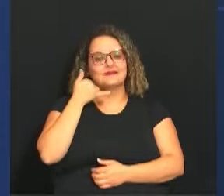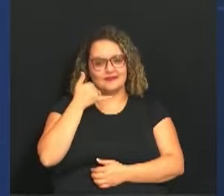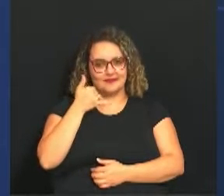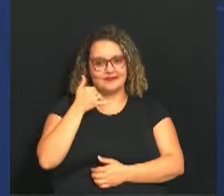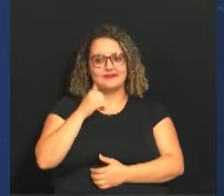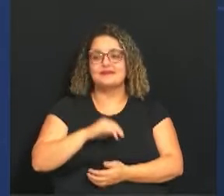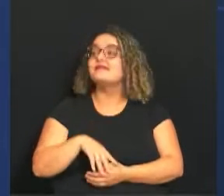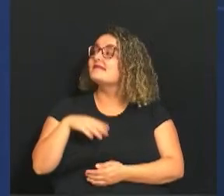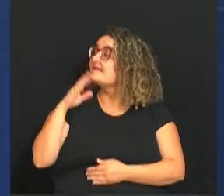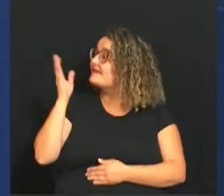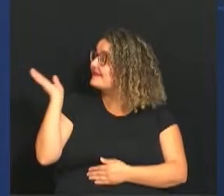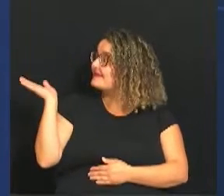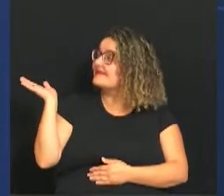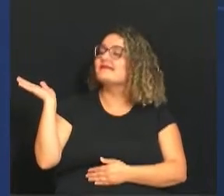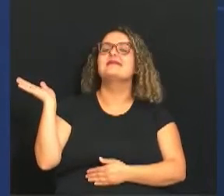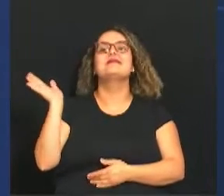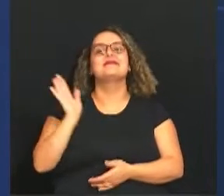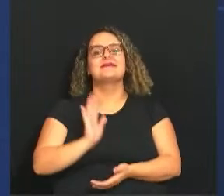DDD